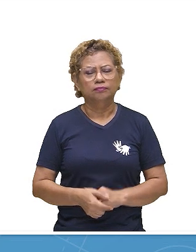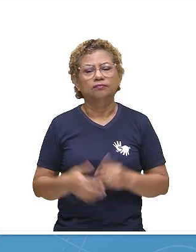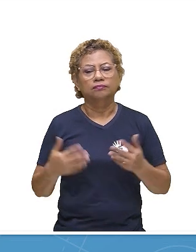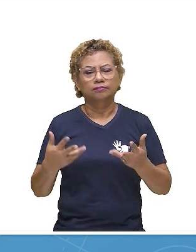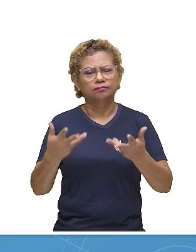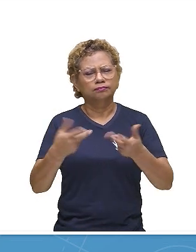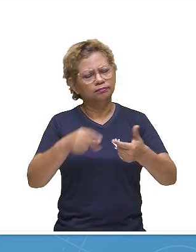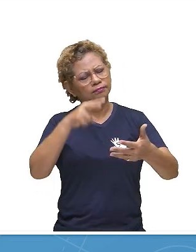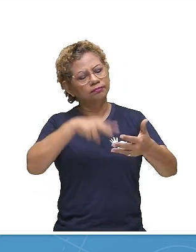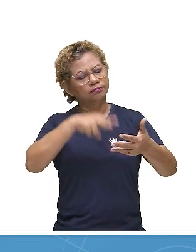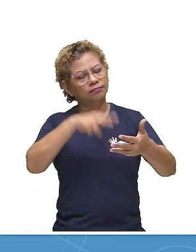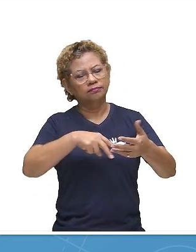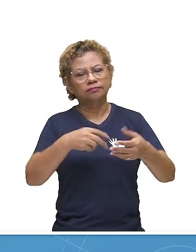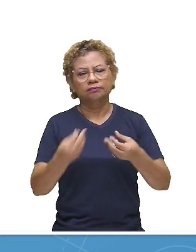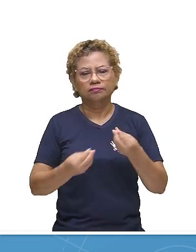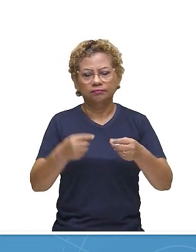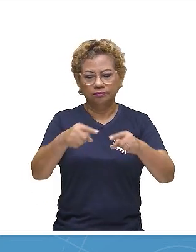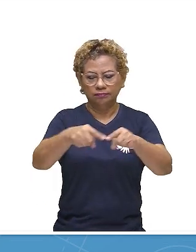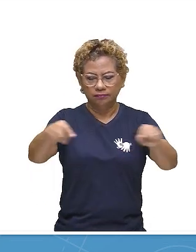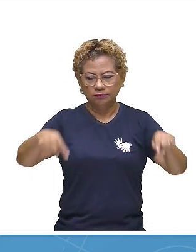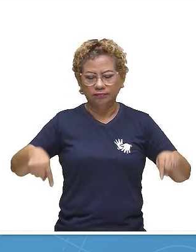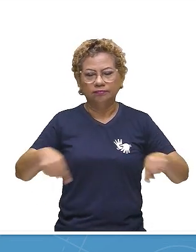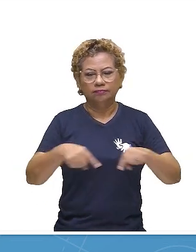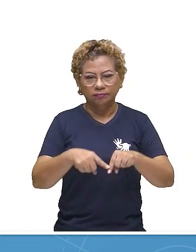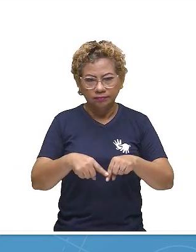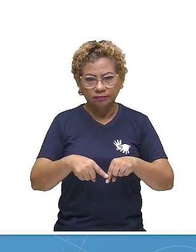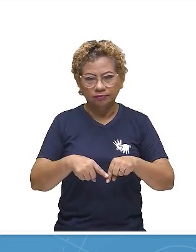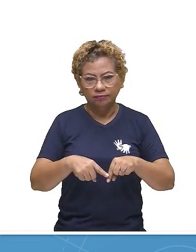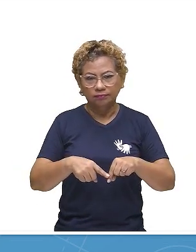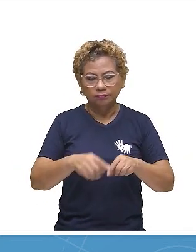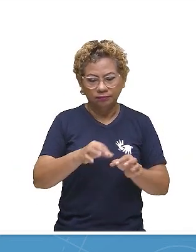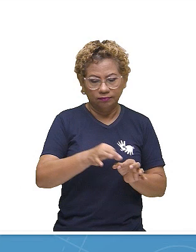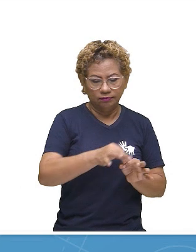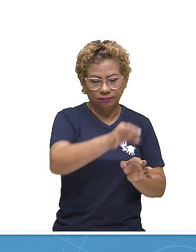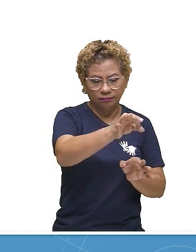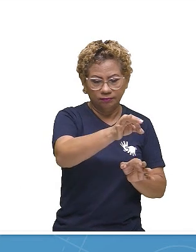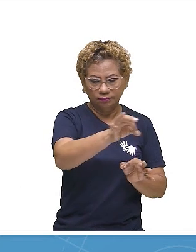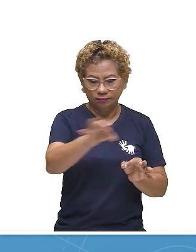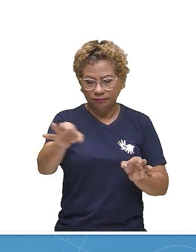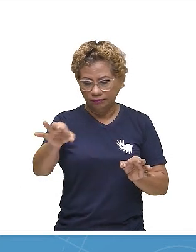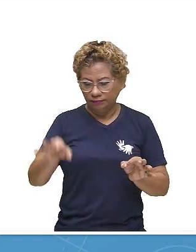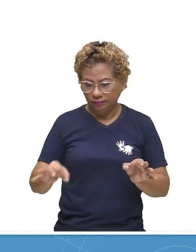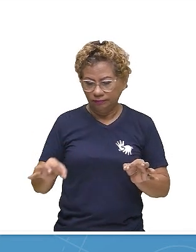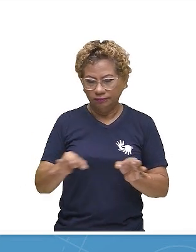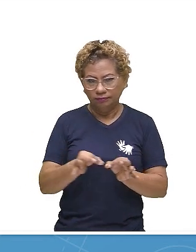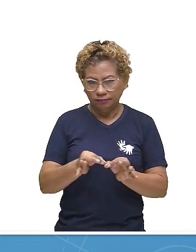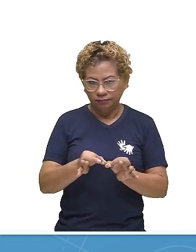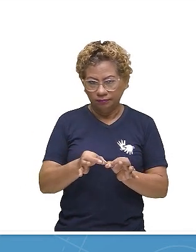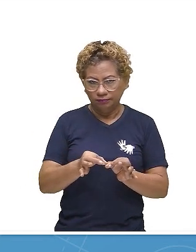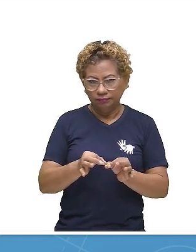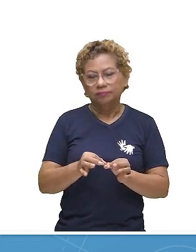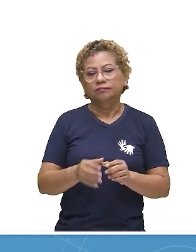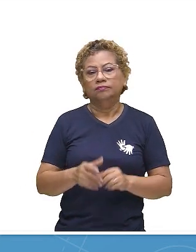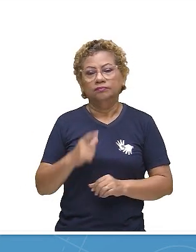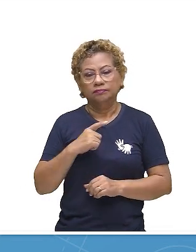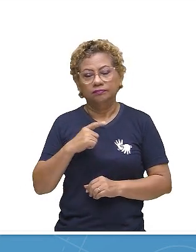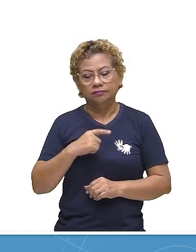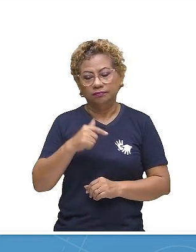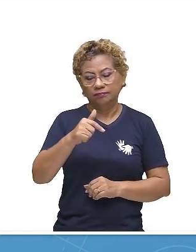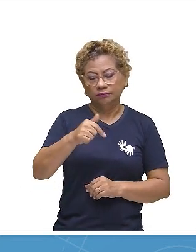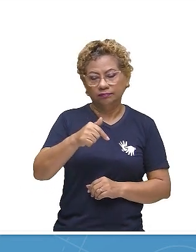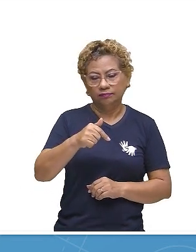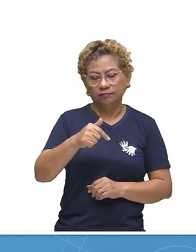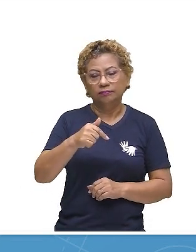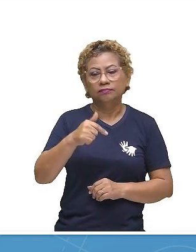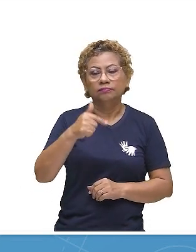comentário da questão, como a sala é quadrada, as dimensões de largura e comprimento são as mesmas, portanto, basta descobrir o número que é elevado ao quadrado de